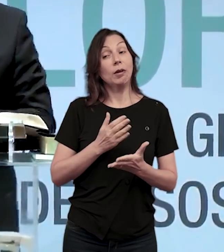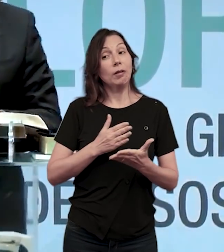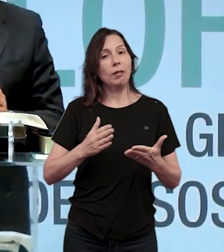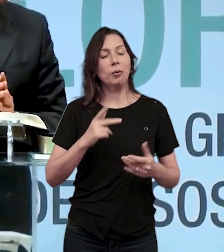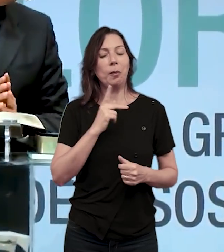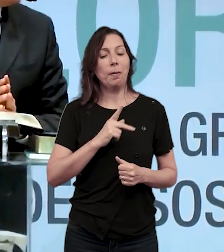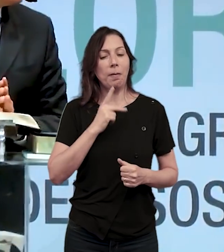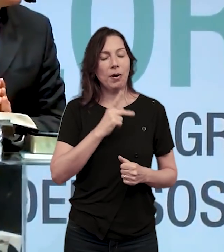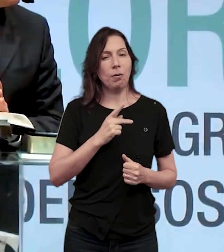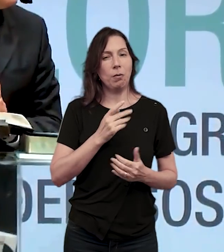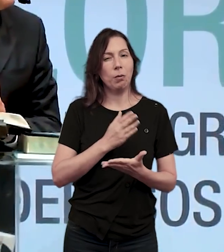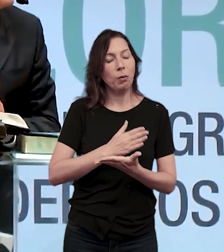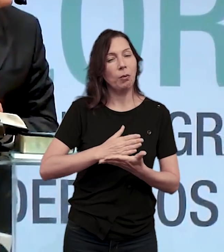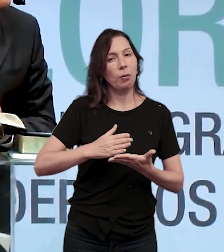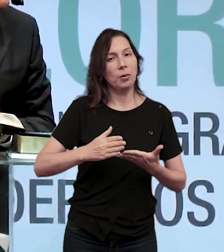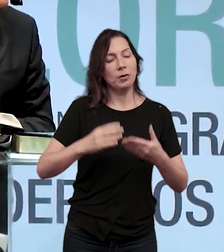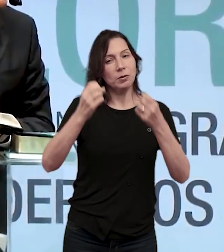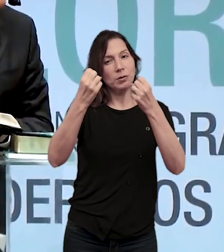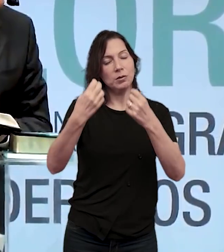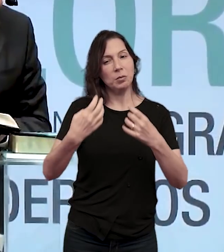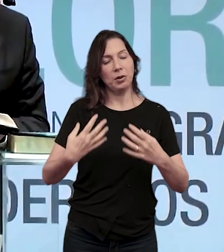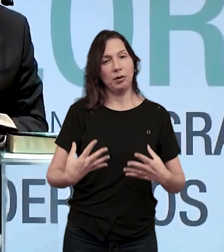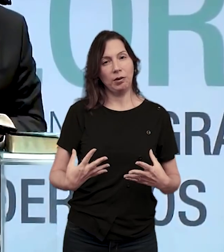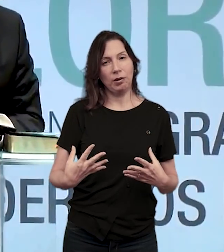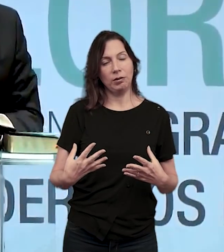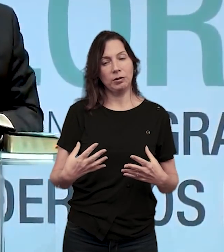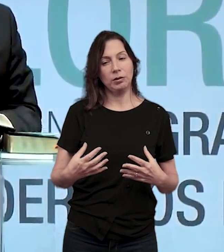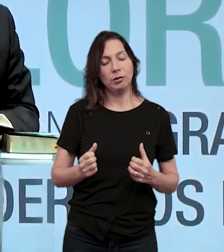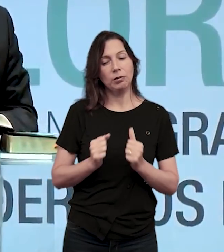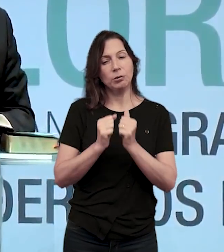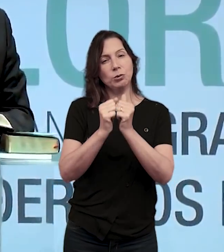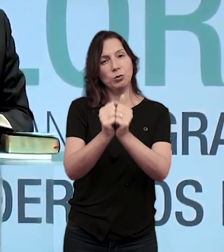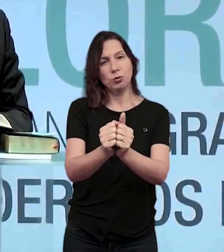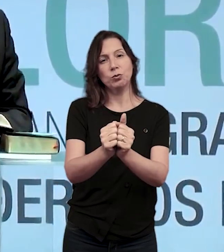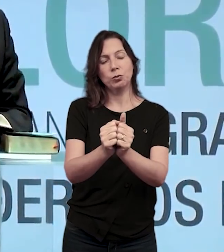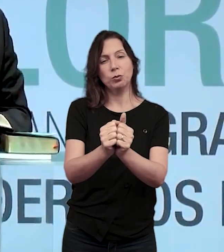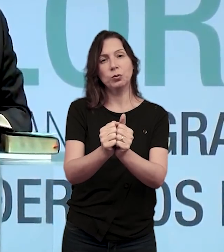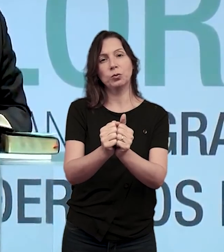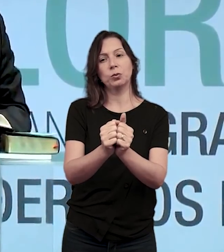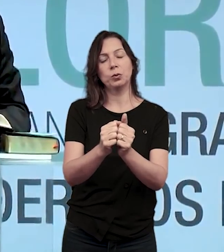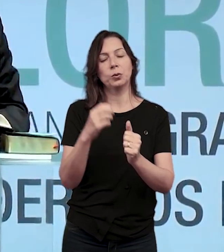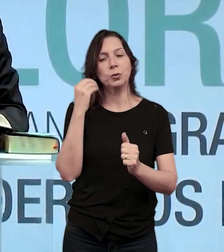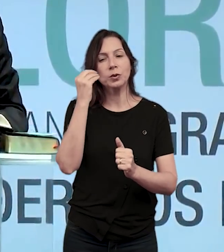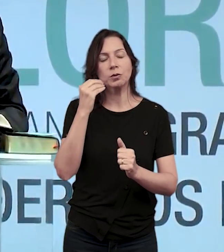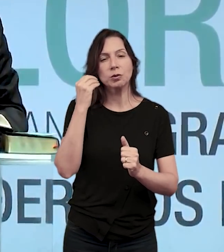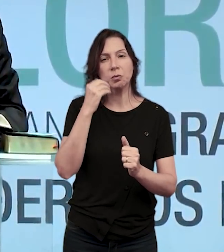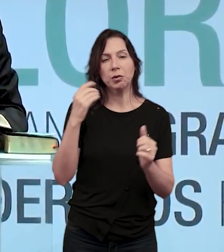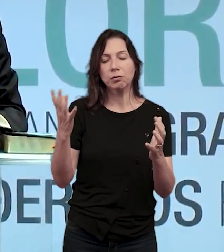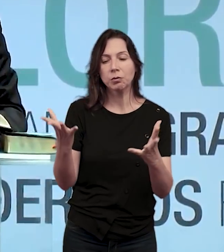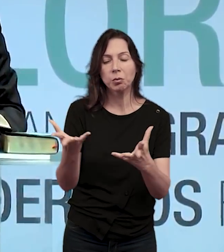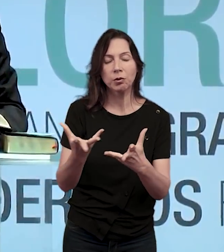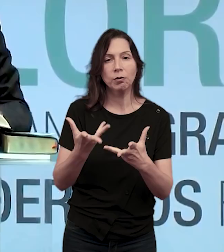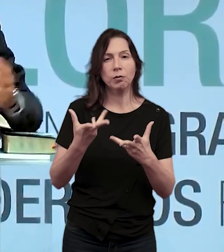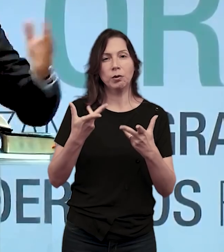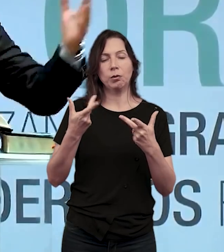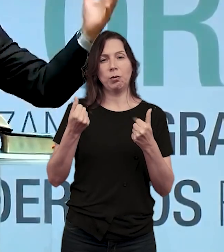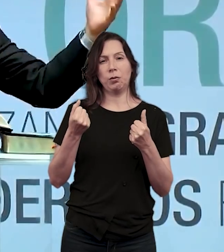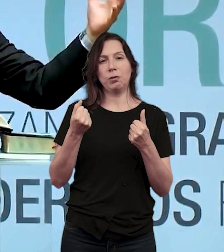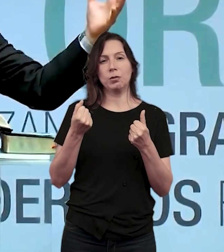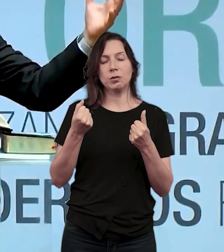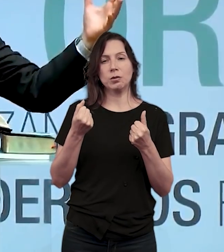que ao lado dessas experiências de êxtase, de arrebatamento,